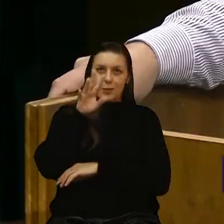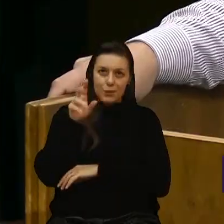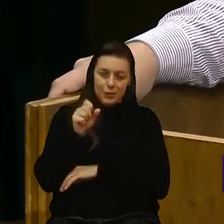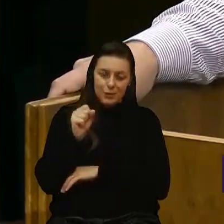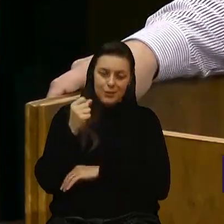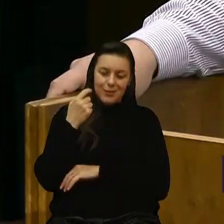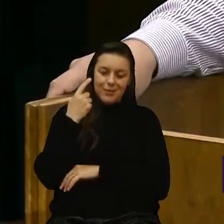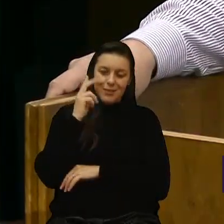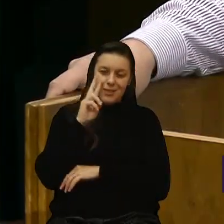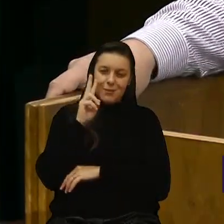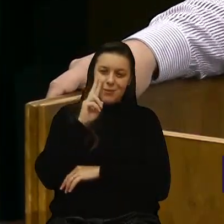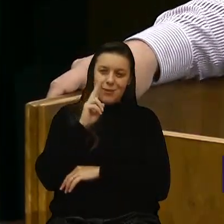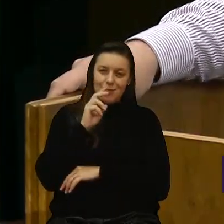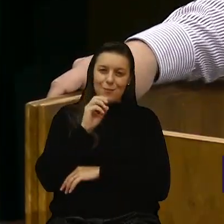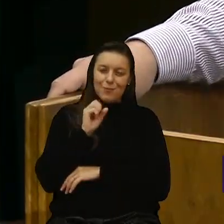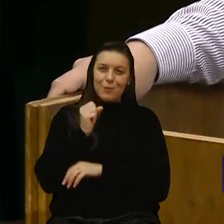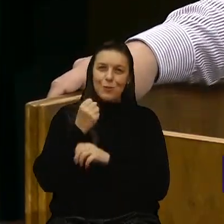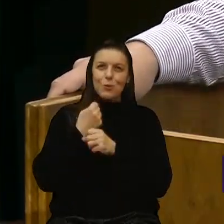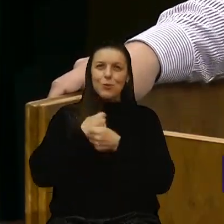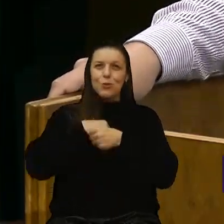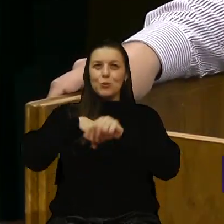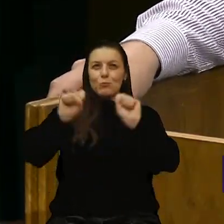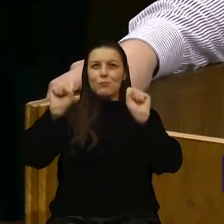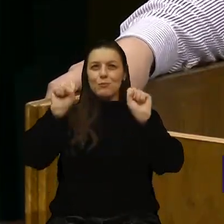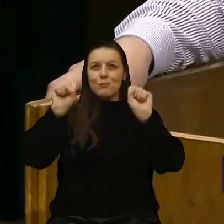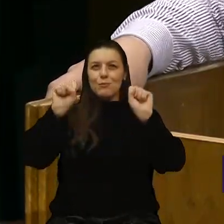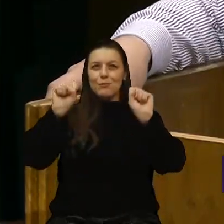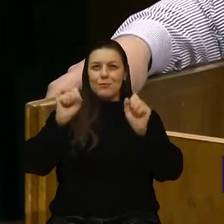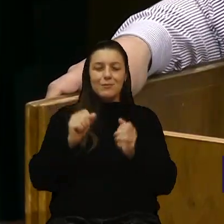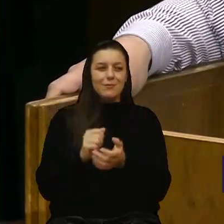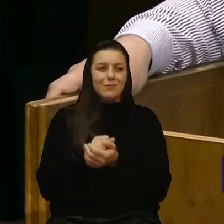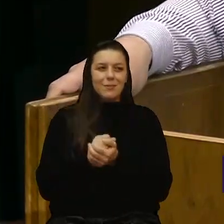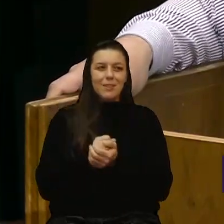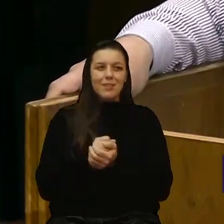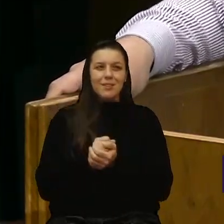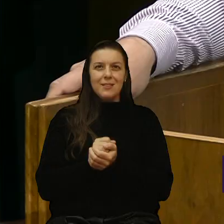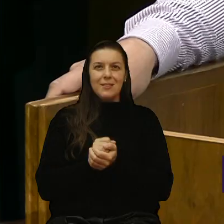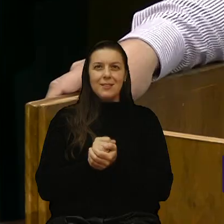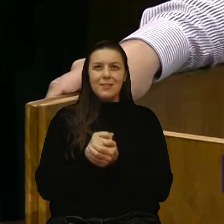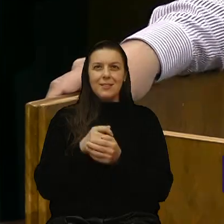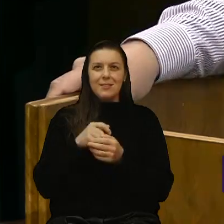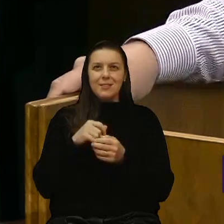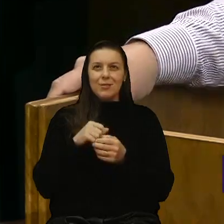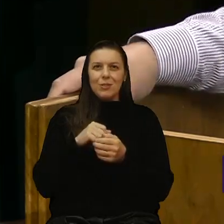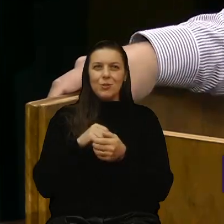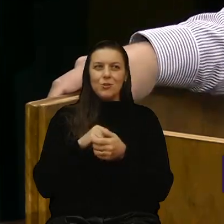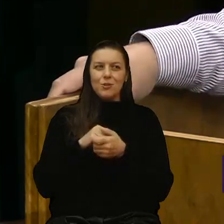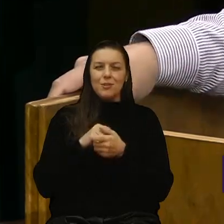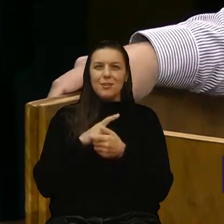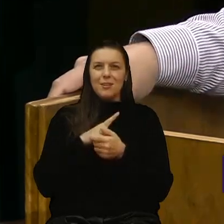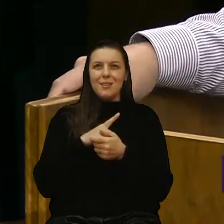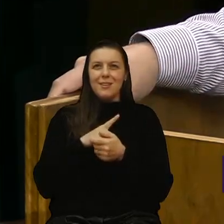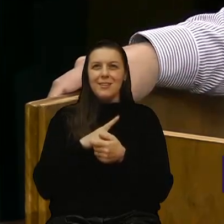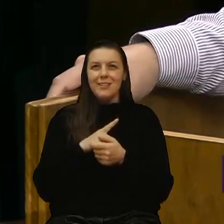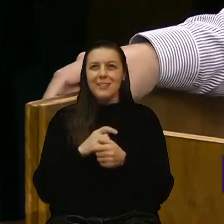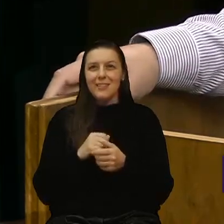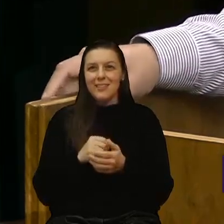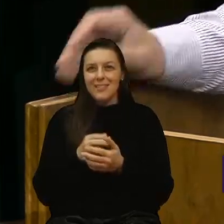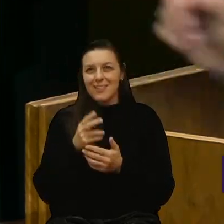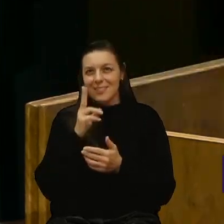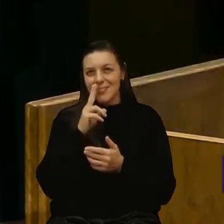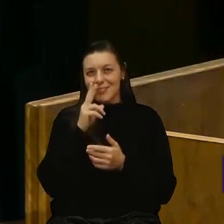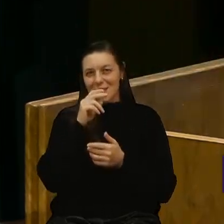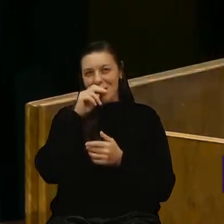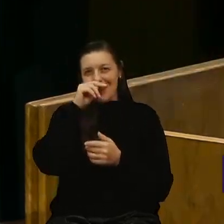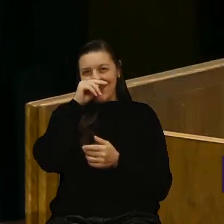lembramos a Oxum, e aos católicos, Imaculada Conceição, aqui também tão lembrada na nossa